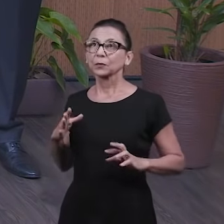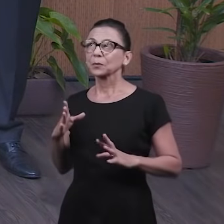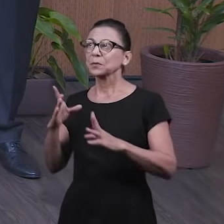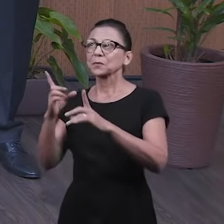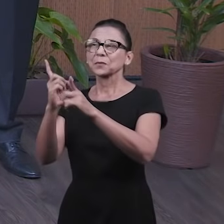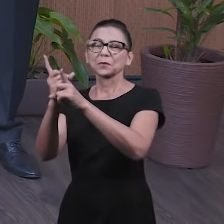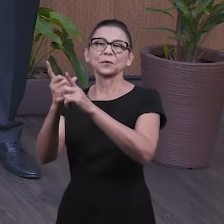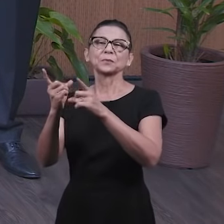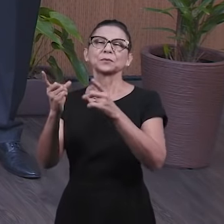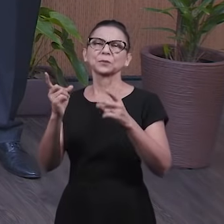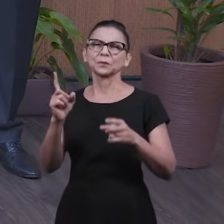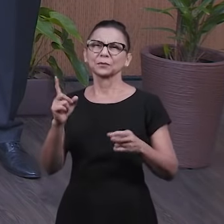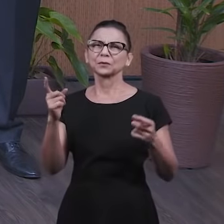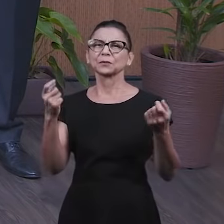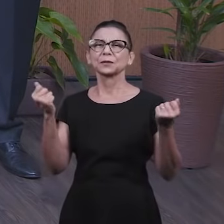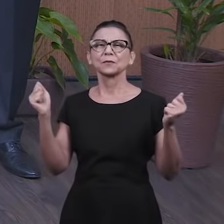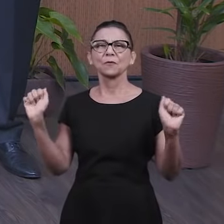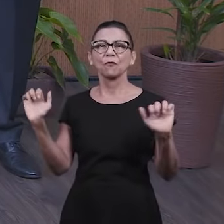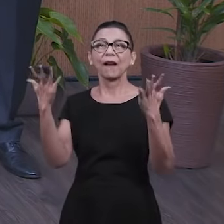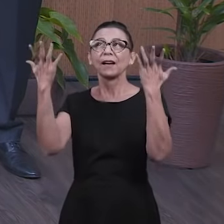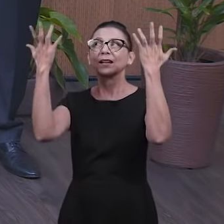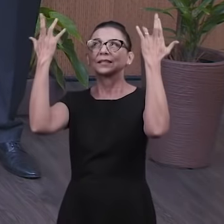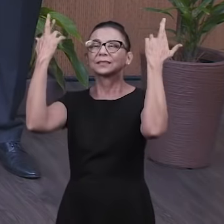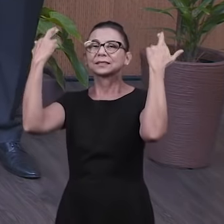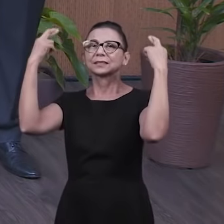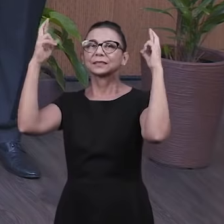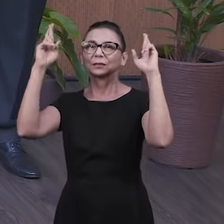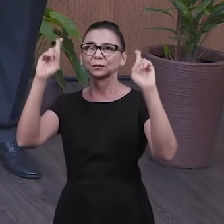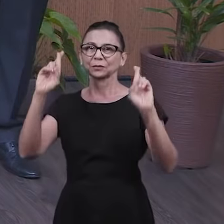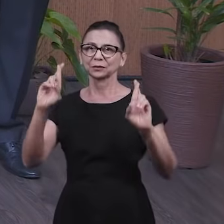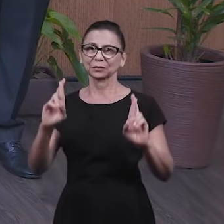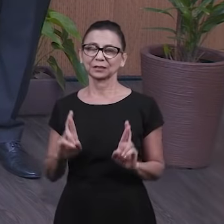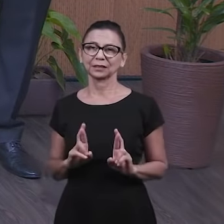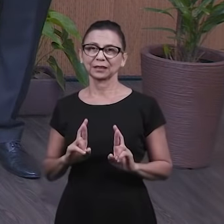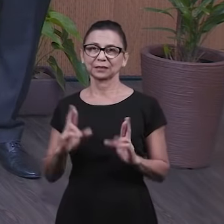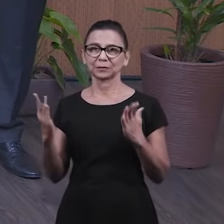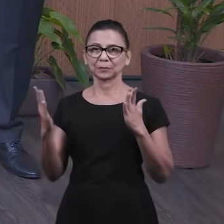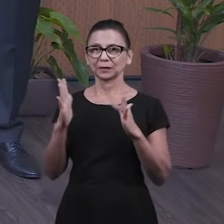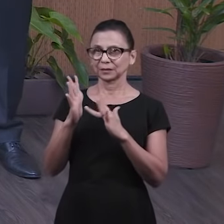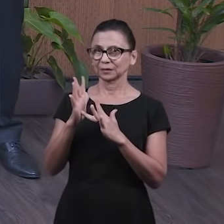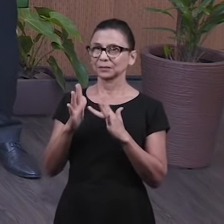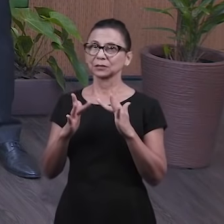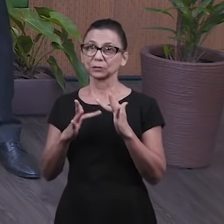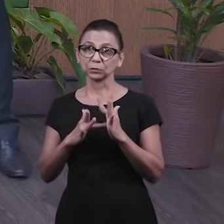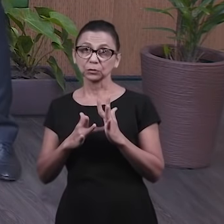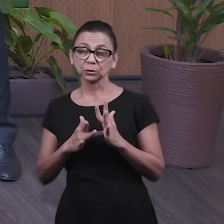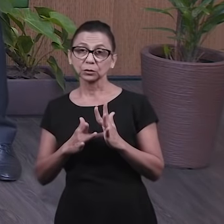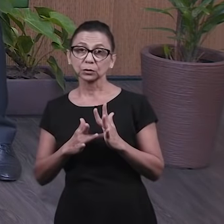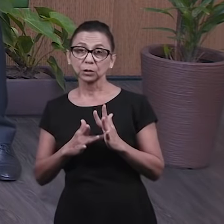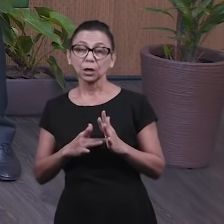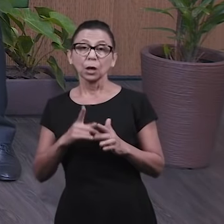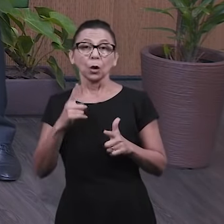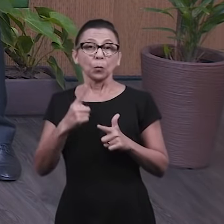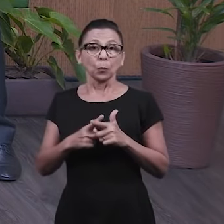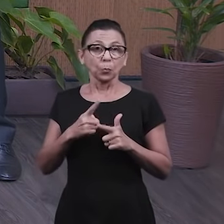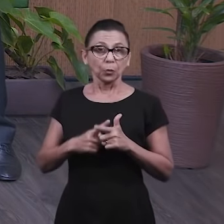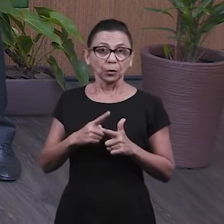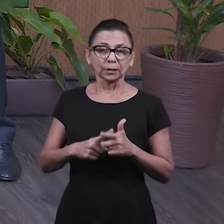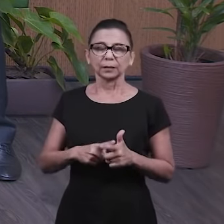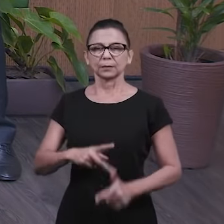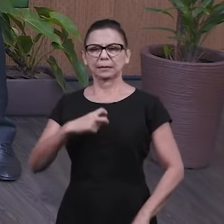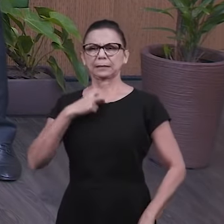as bodas do Cordeiro. Exato, reforçando isso porque dentro desse grito profético